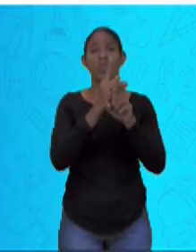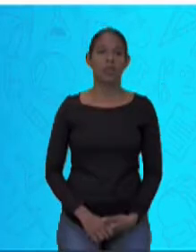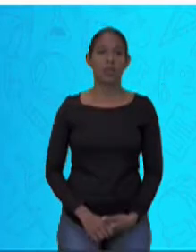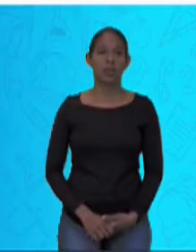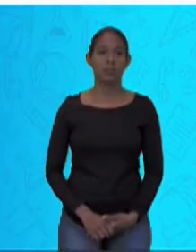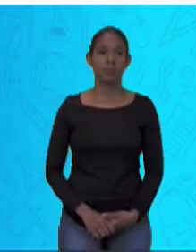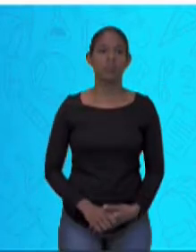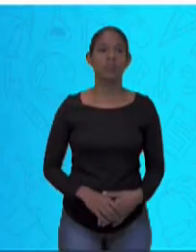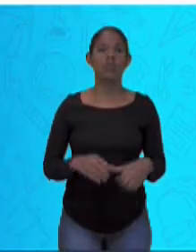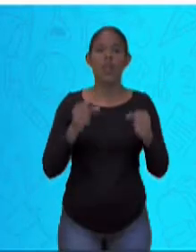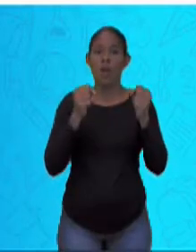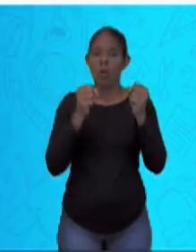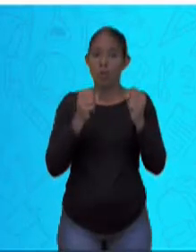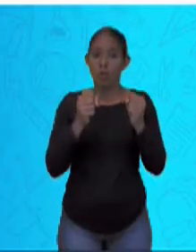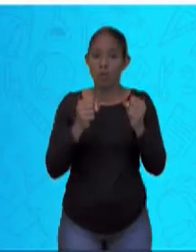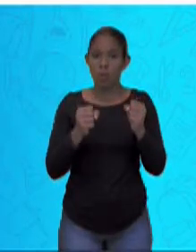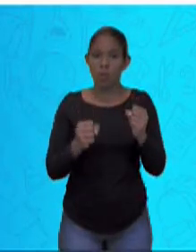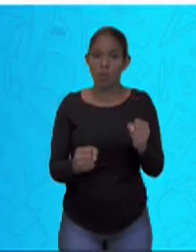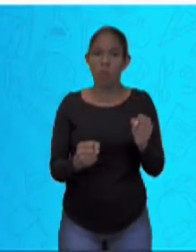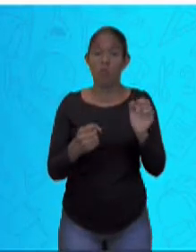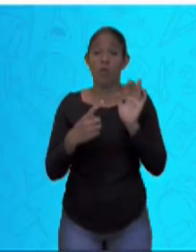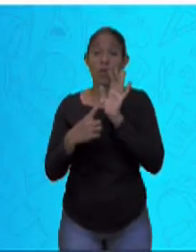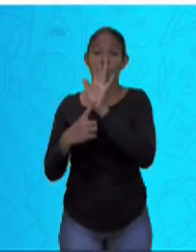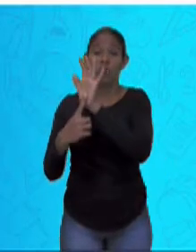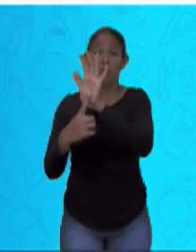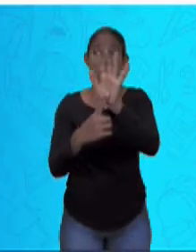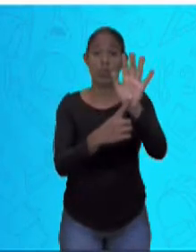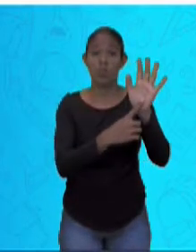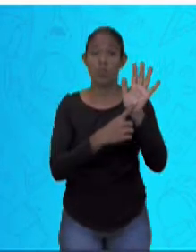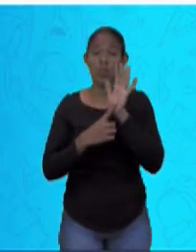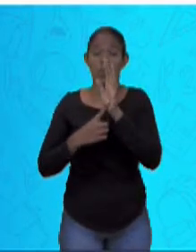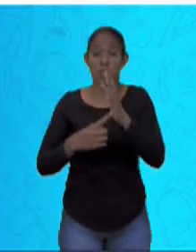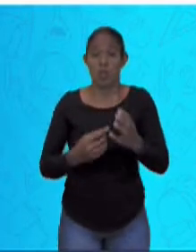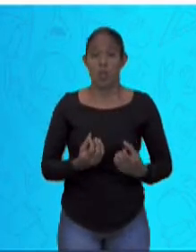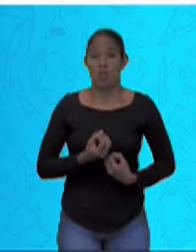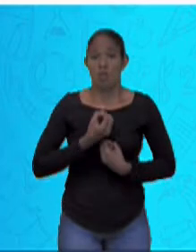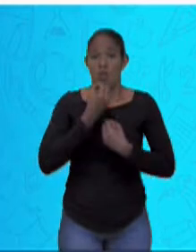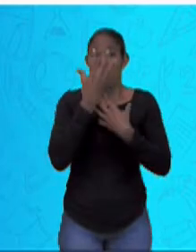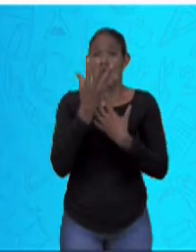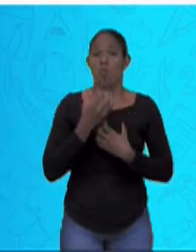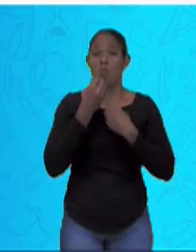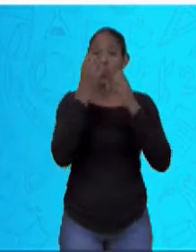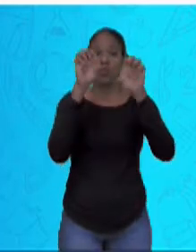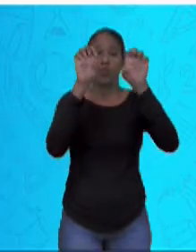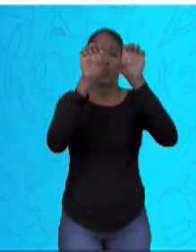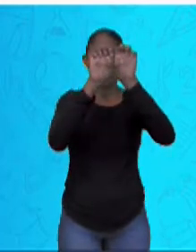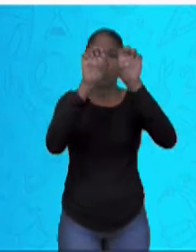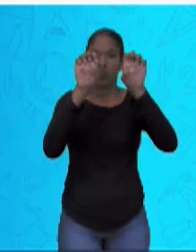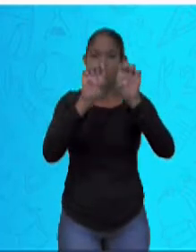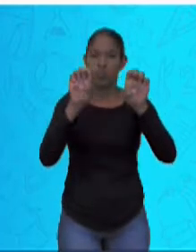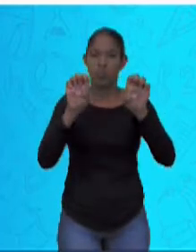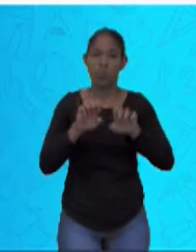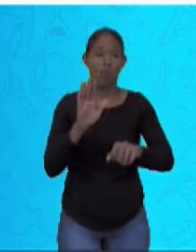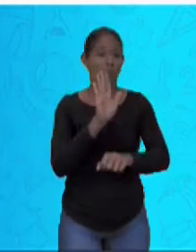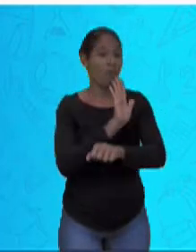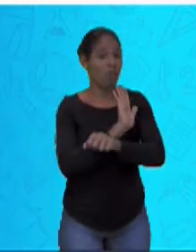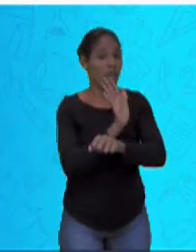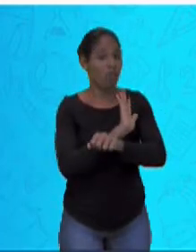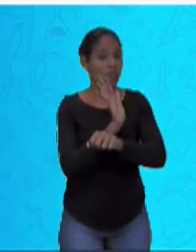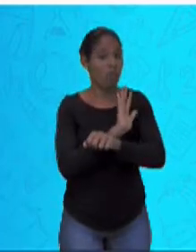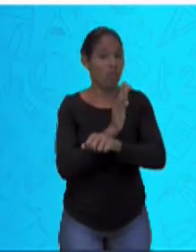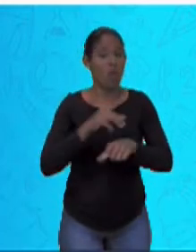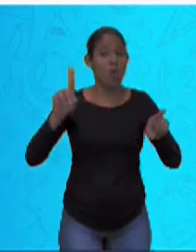quadro. Pode estar repleto de poesia, assim como uma escultura, um filme,